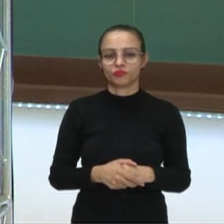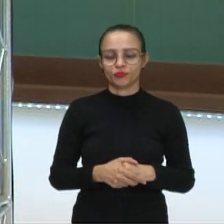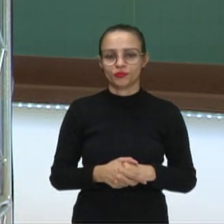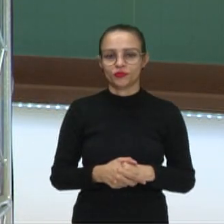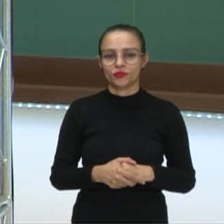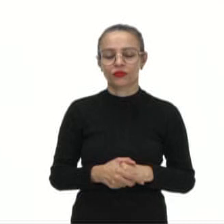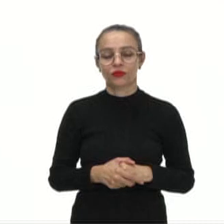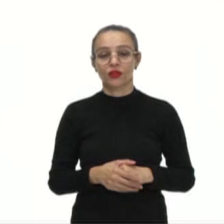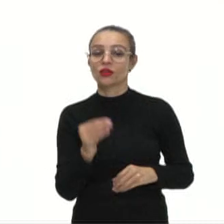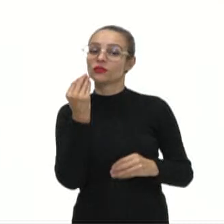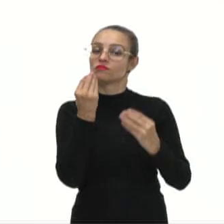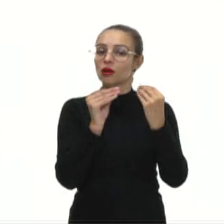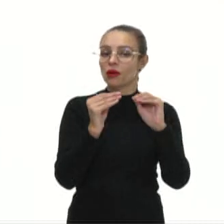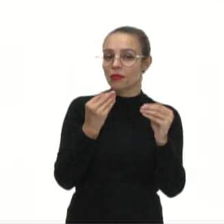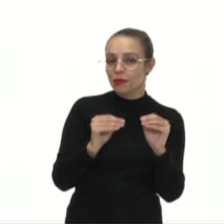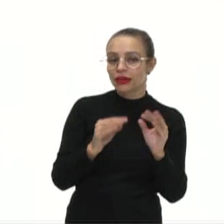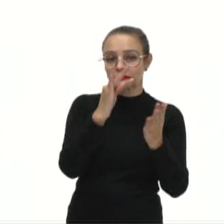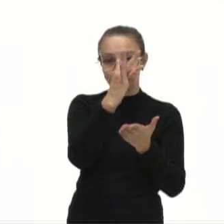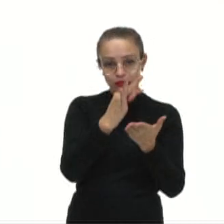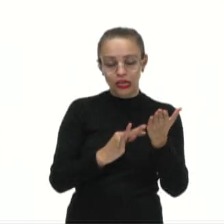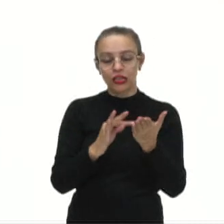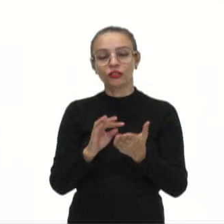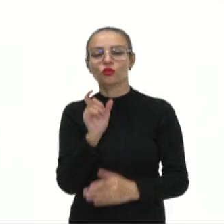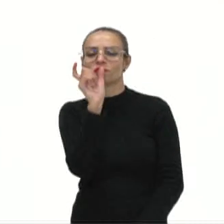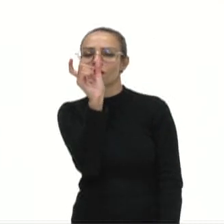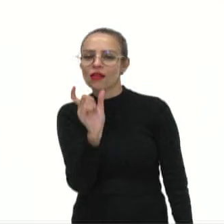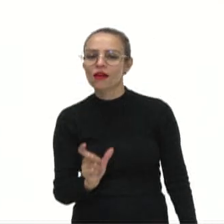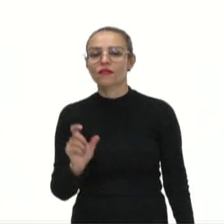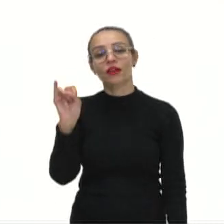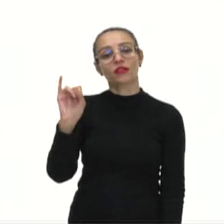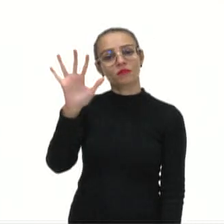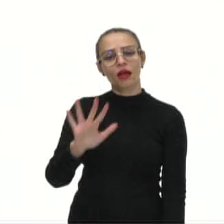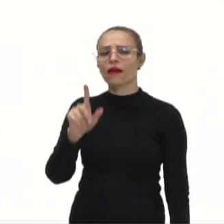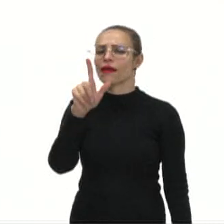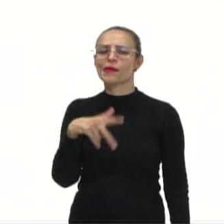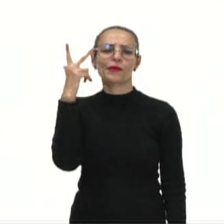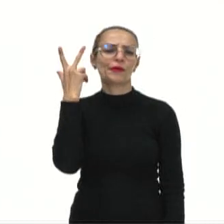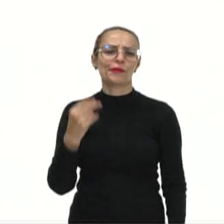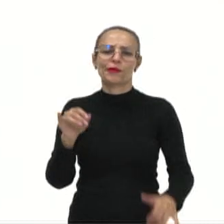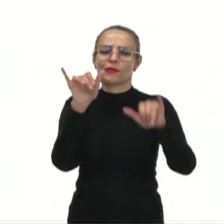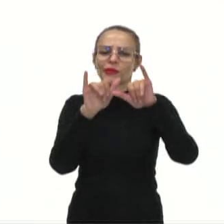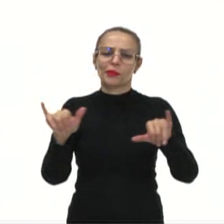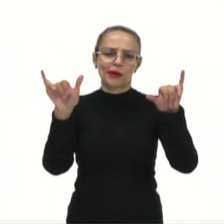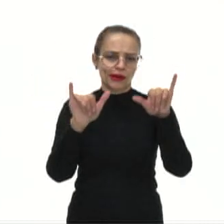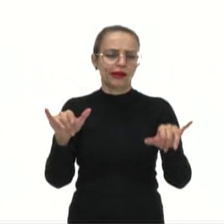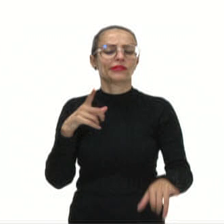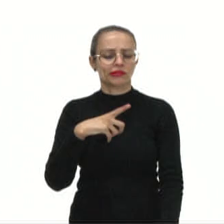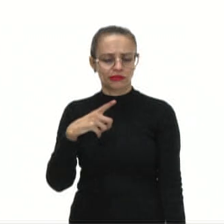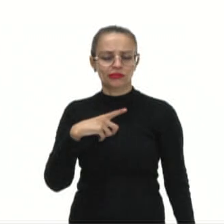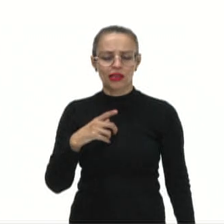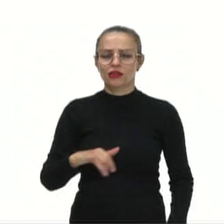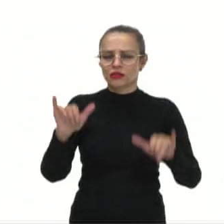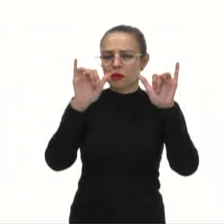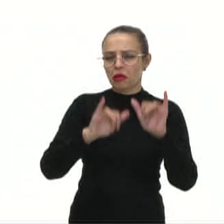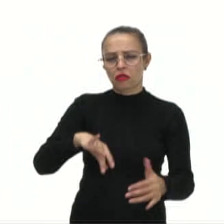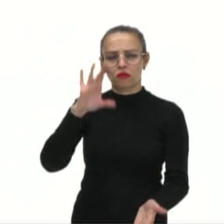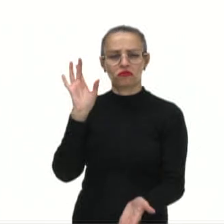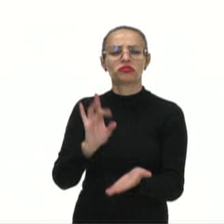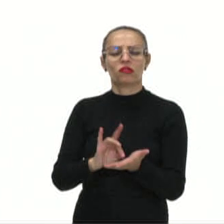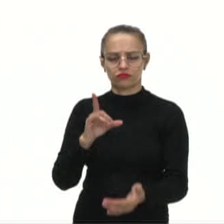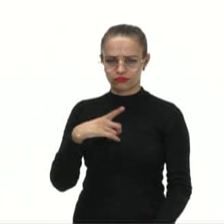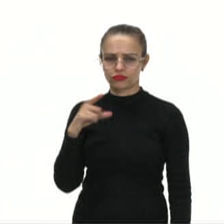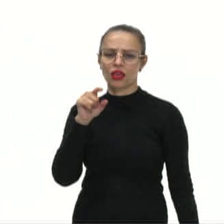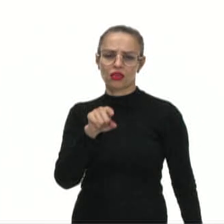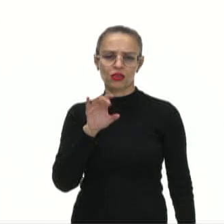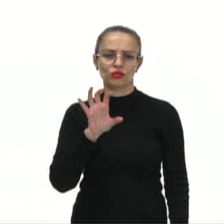com textos, palavras e imagens. Isso é muito comum nas propagandas, publicidade e campanhas oficiais.